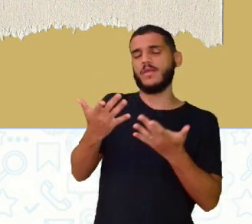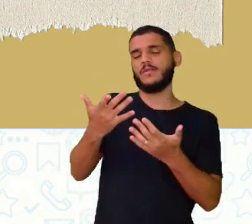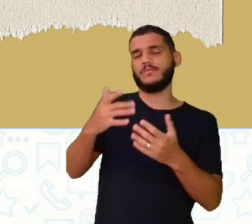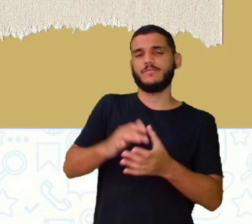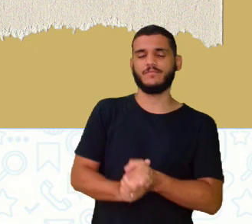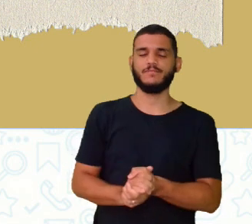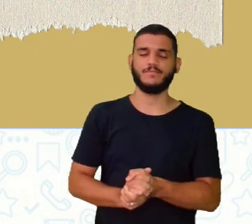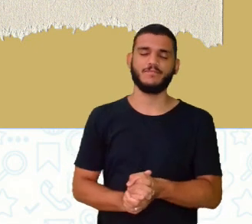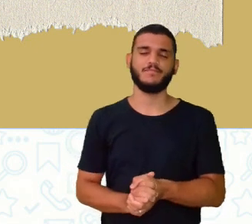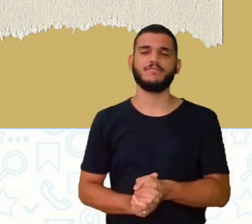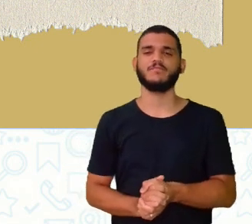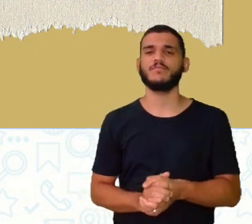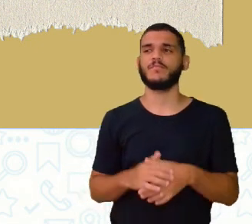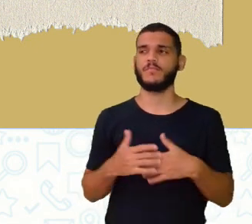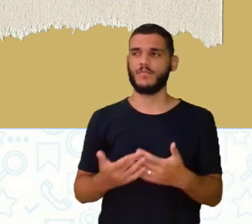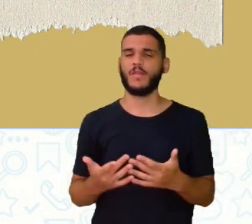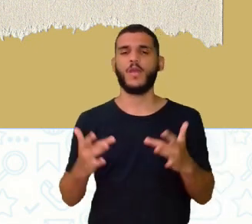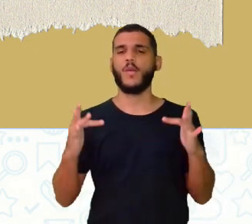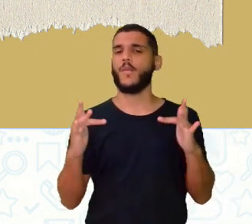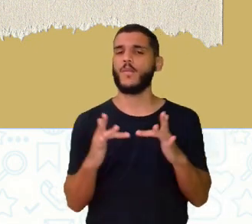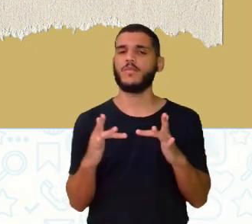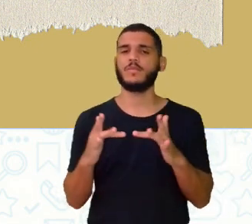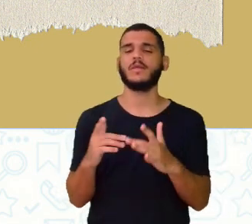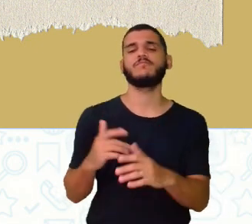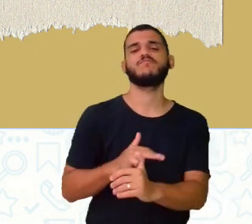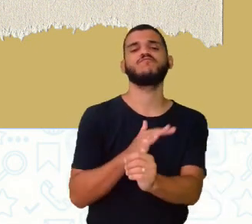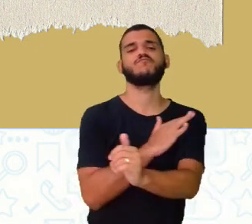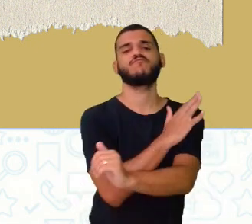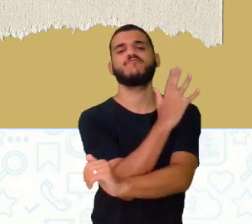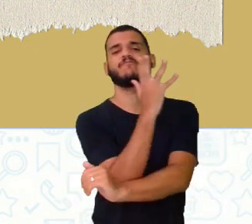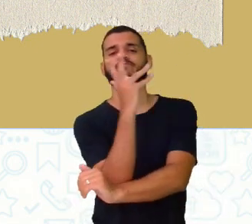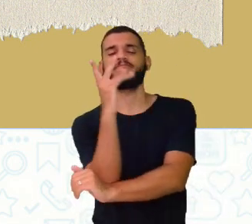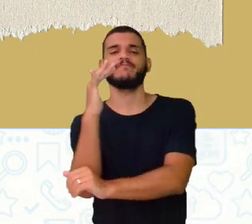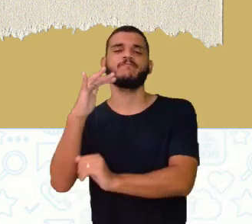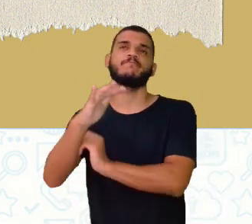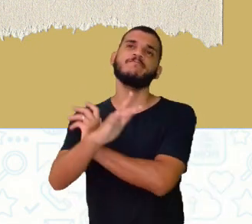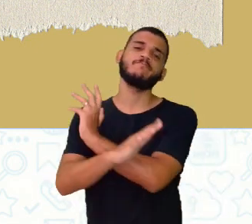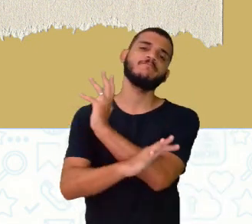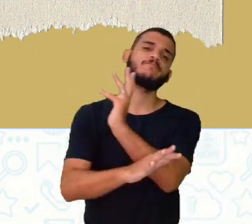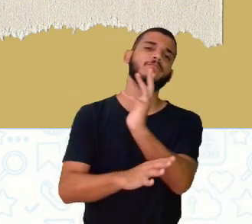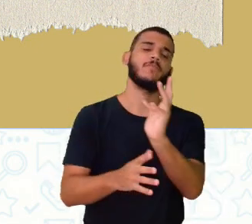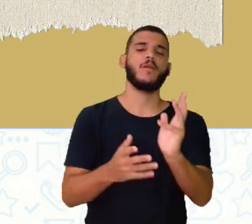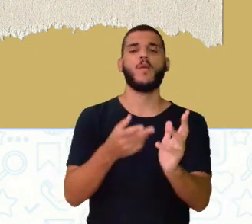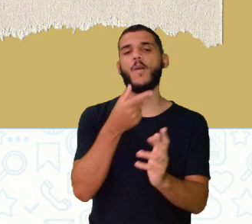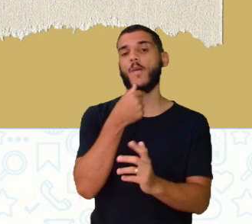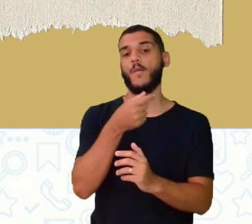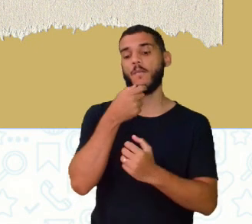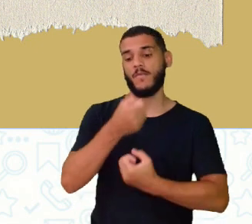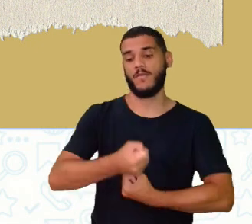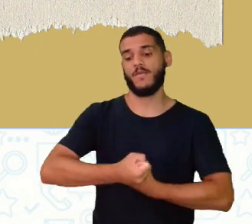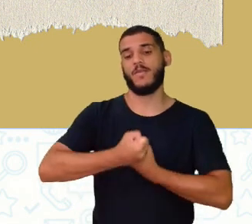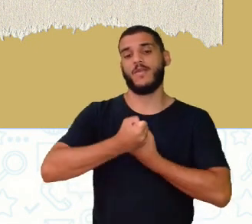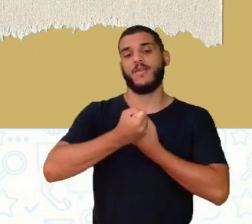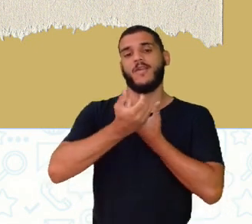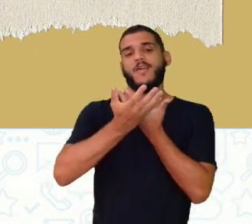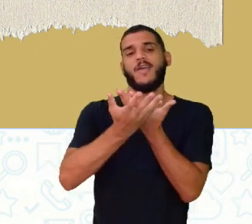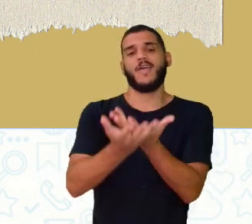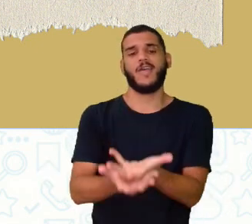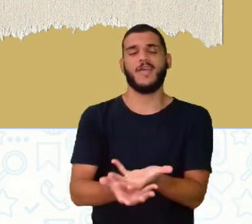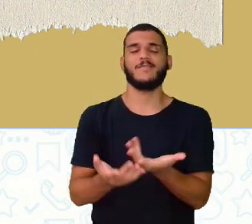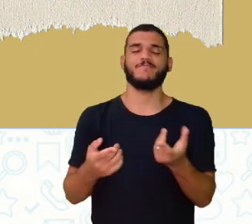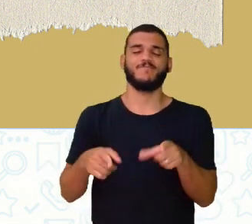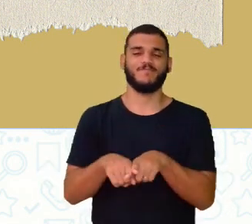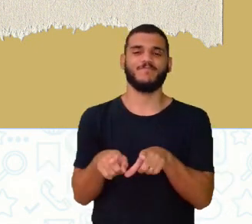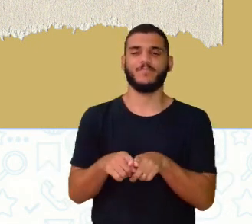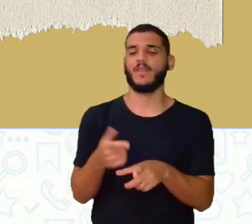Barros, tá? Em contato com a natureza. Ele diz isso, não é? Então, ele fala isso, eu não